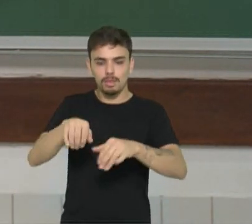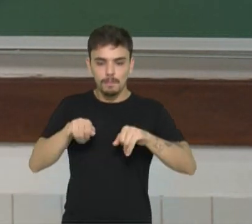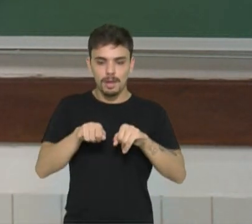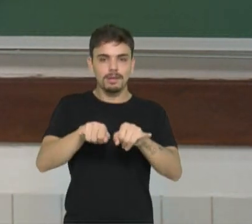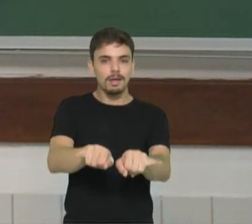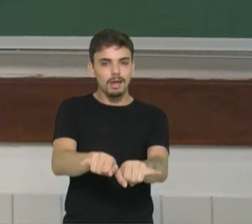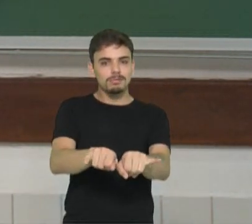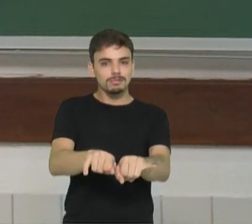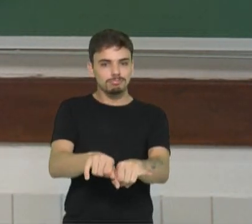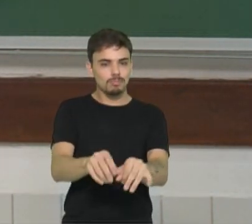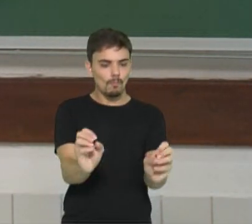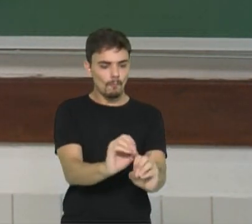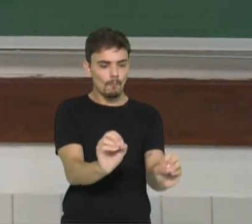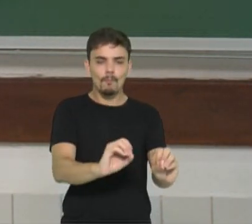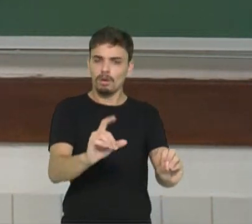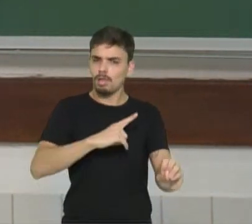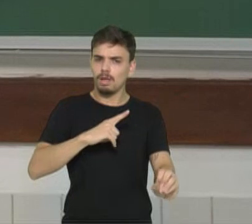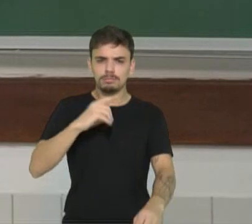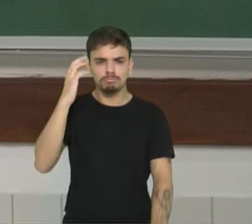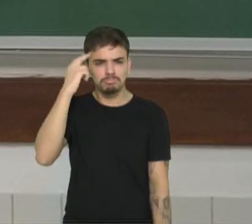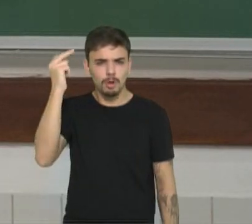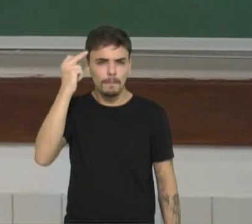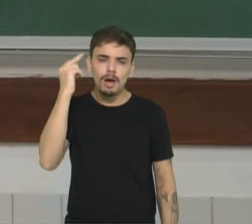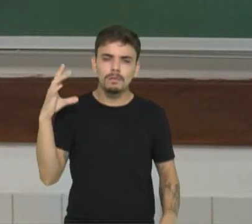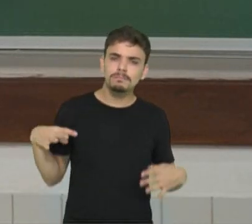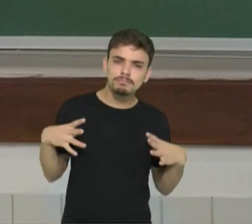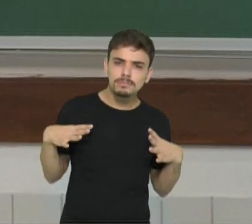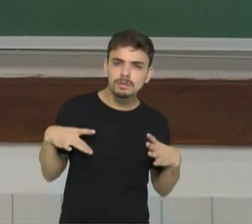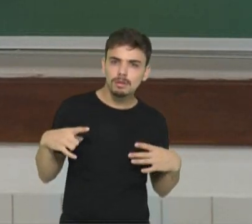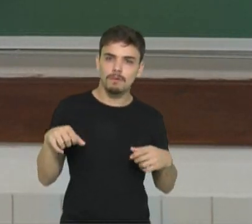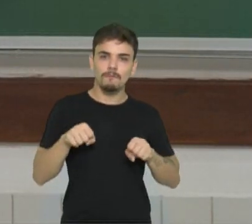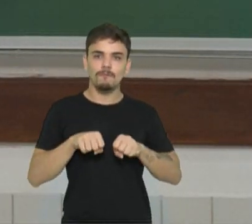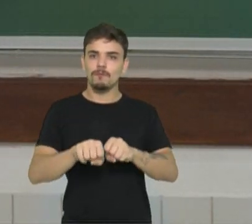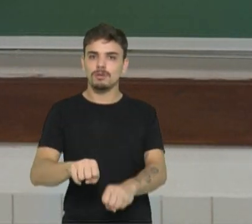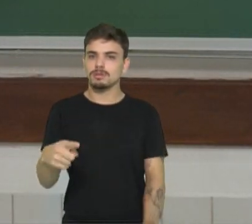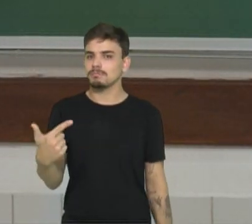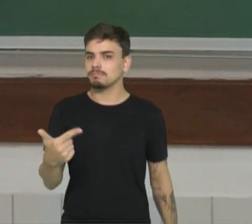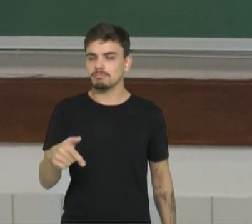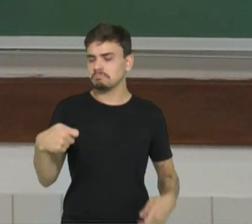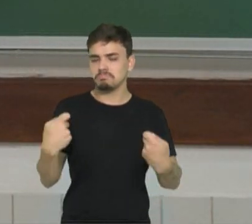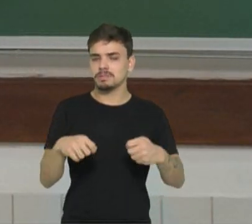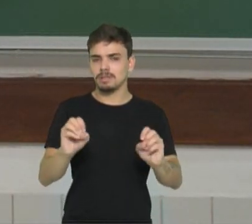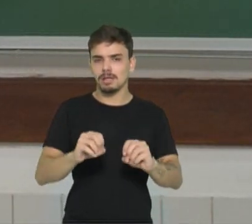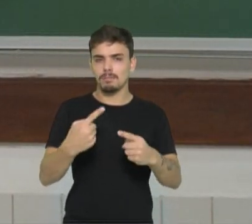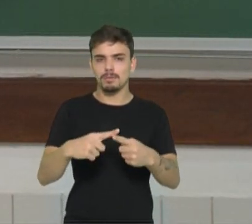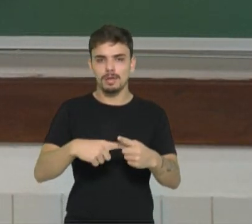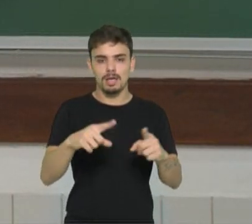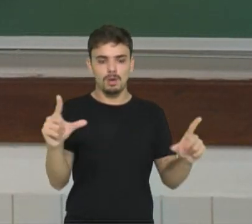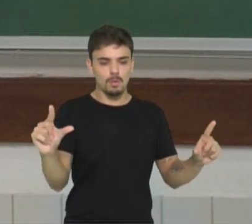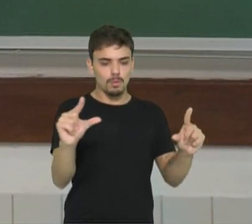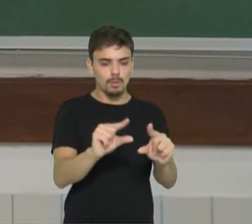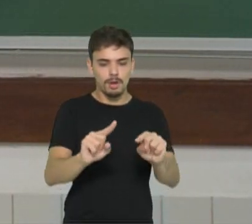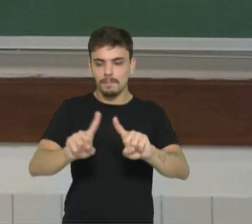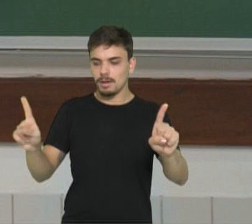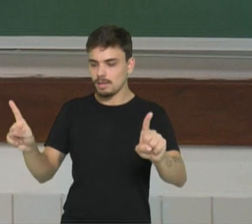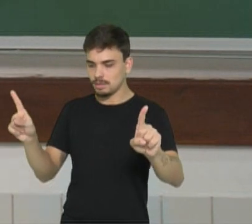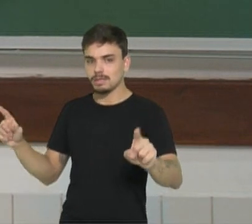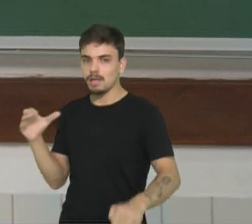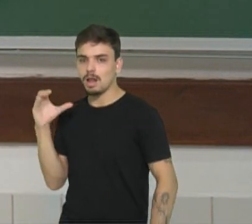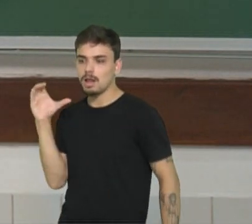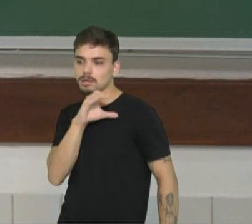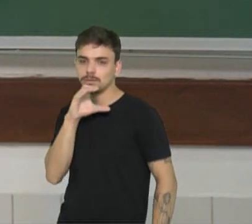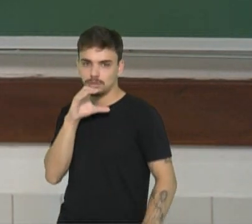vazio, é tranquilo, você não precisa aplicar muita força nele, porque a massa dele é menor, logo a aceleração dele é